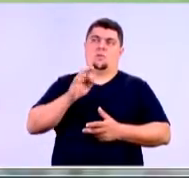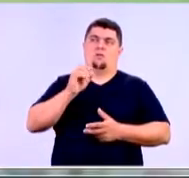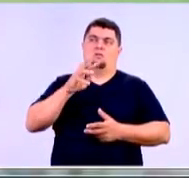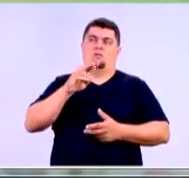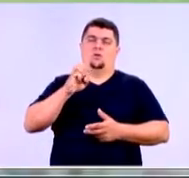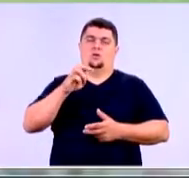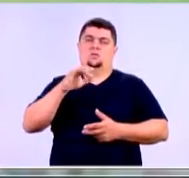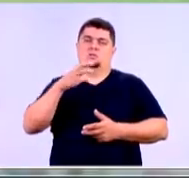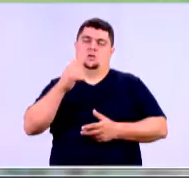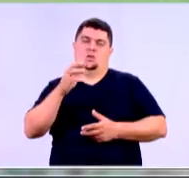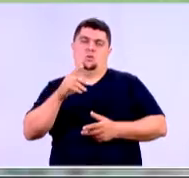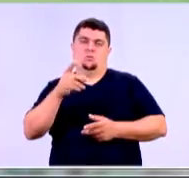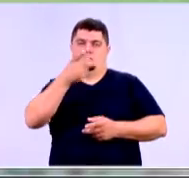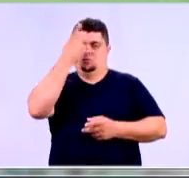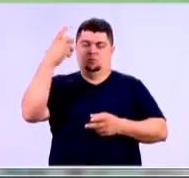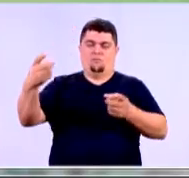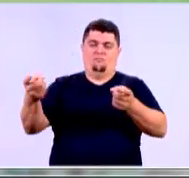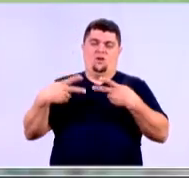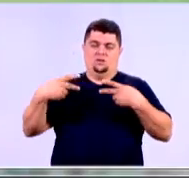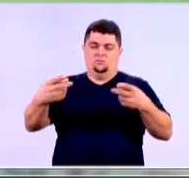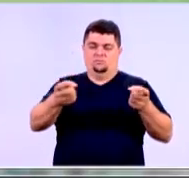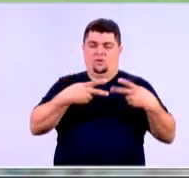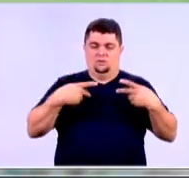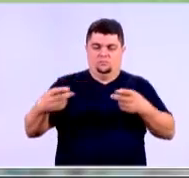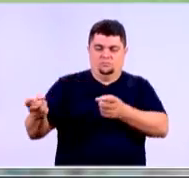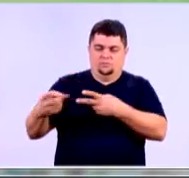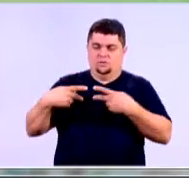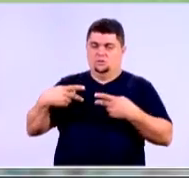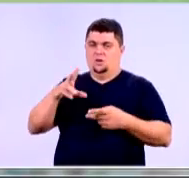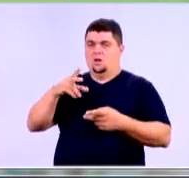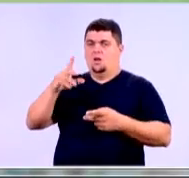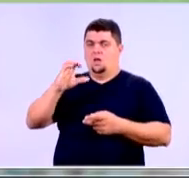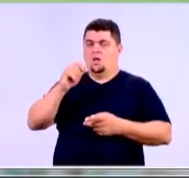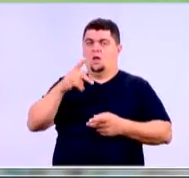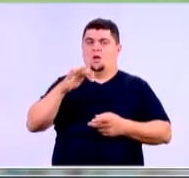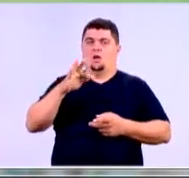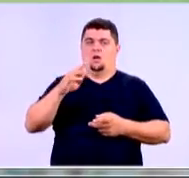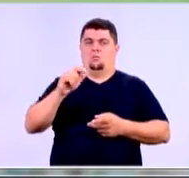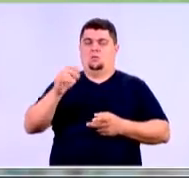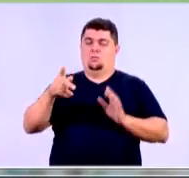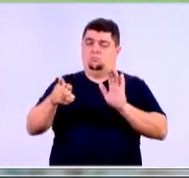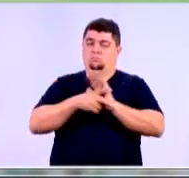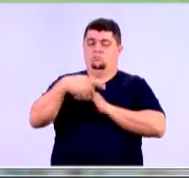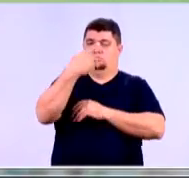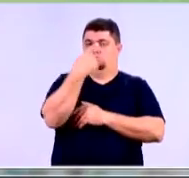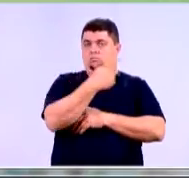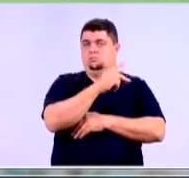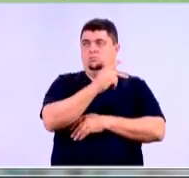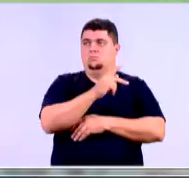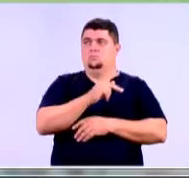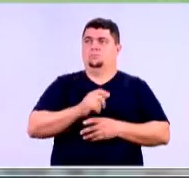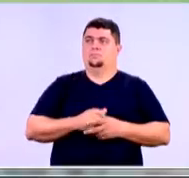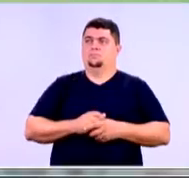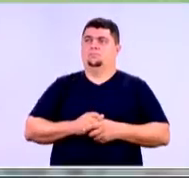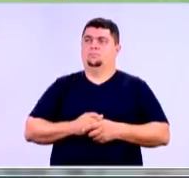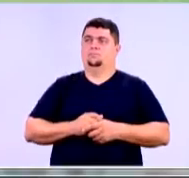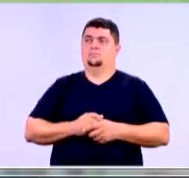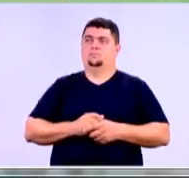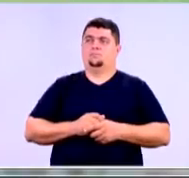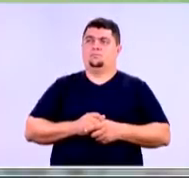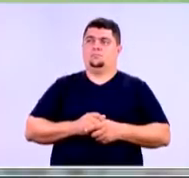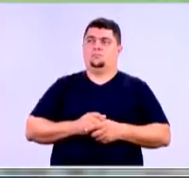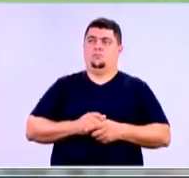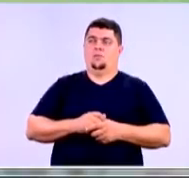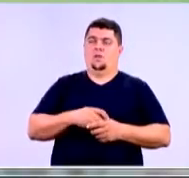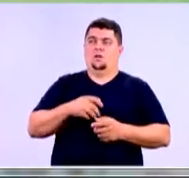devo, né? Comprei parcelado e devo para os meus fornecedores. Esse capital é do meu fornecedor. Exatamente. Ele está só aqui, né? Minhas contas a pagar, é